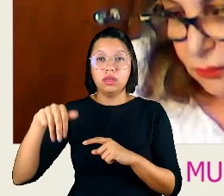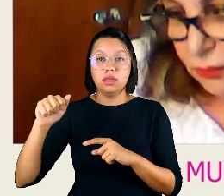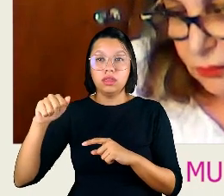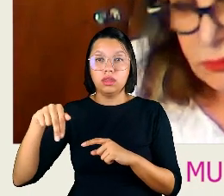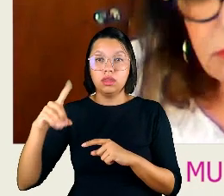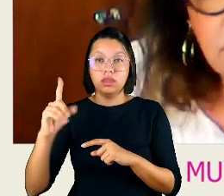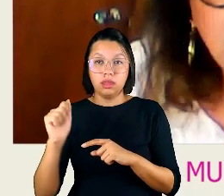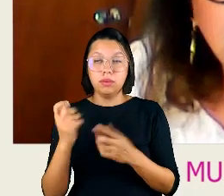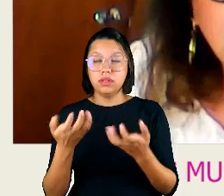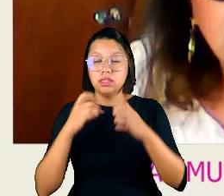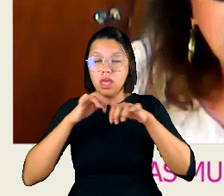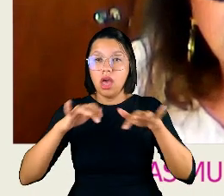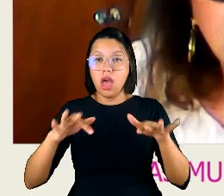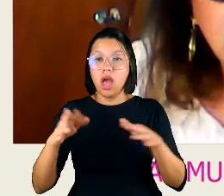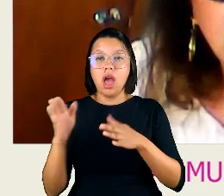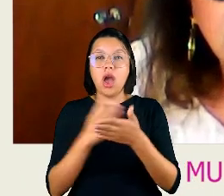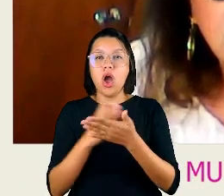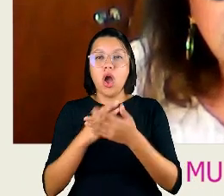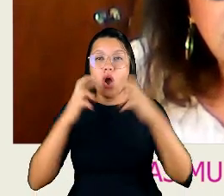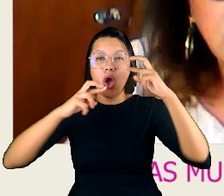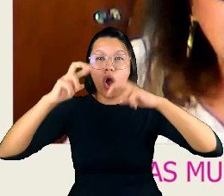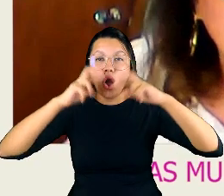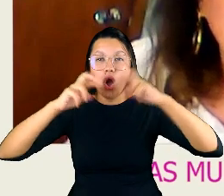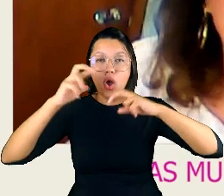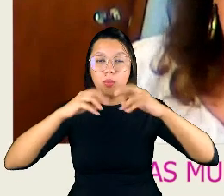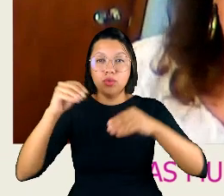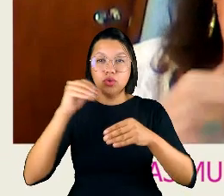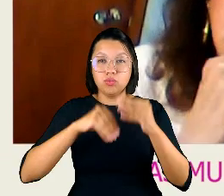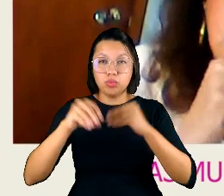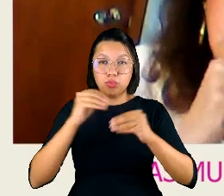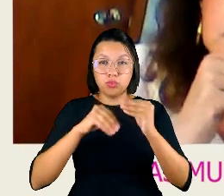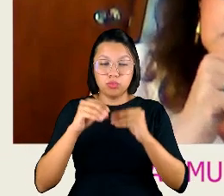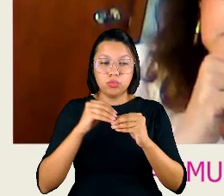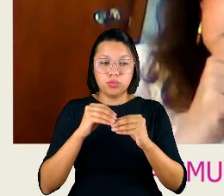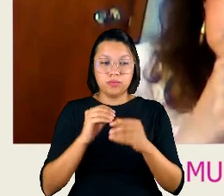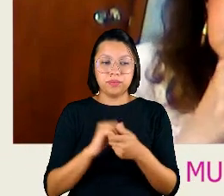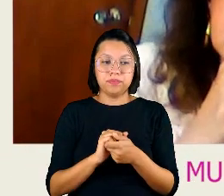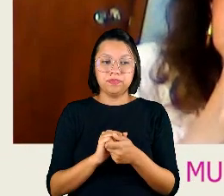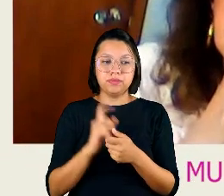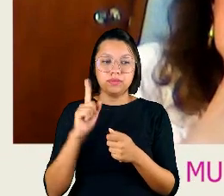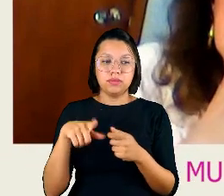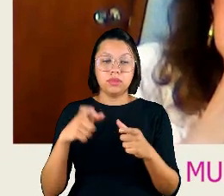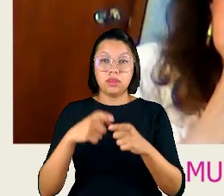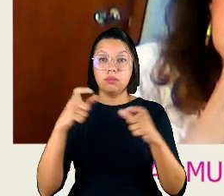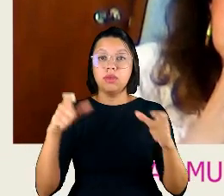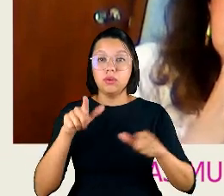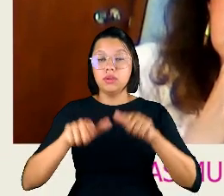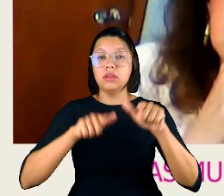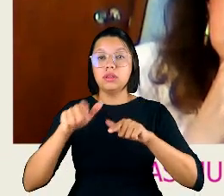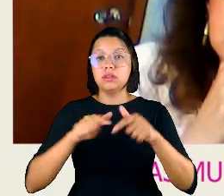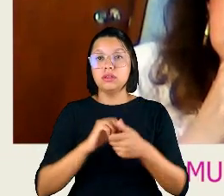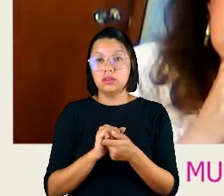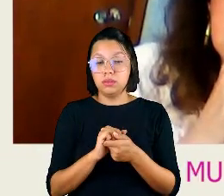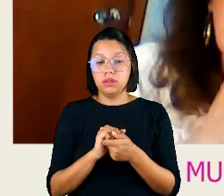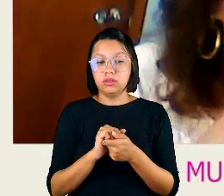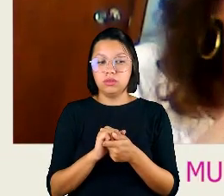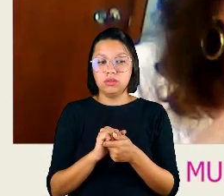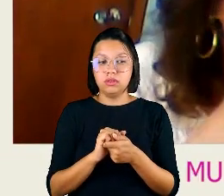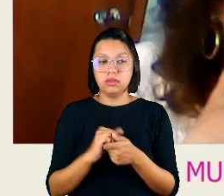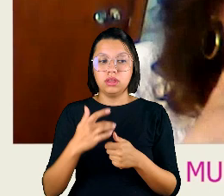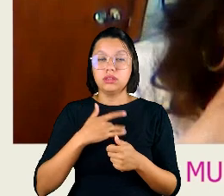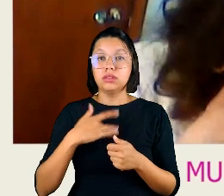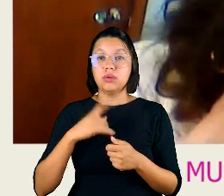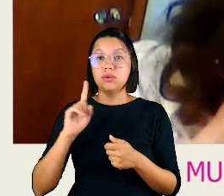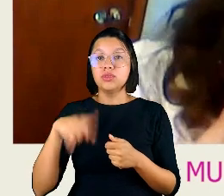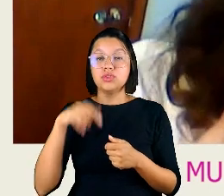eu vim acumulando ao longo desse debate, né, que é grande parte das trabalhadoras da saúde são mulheres, né? E a gente